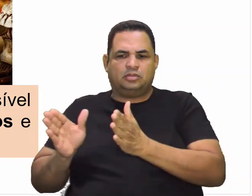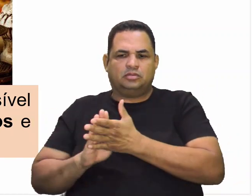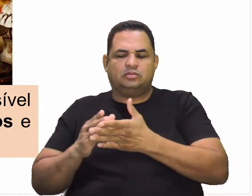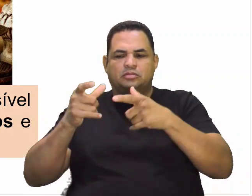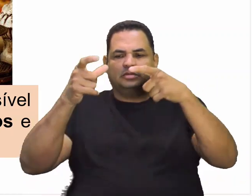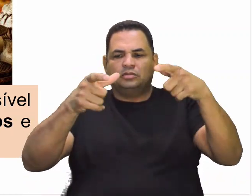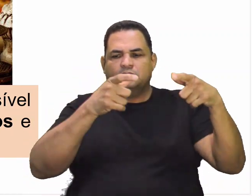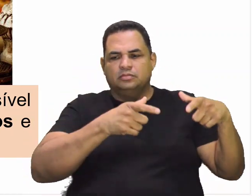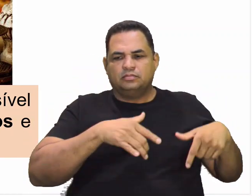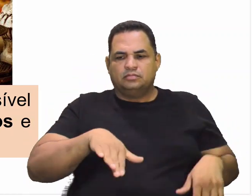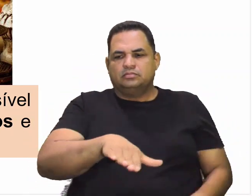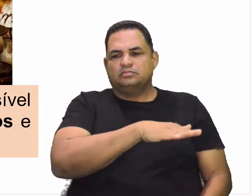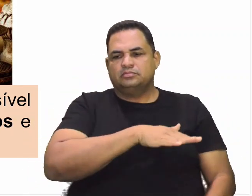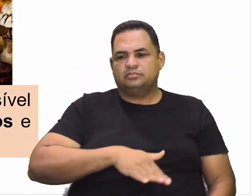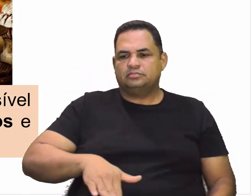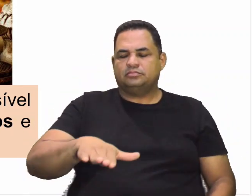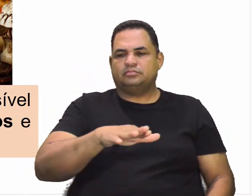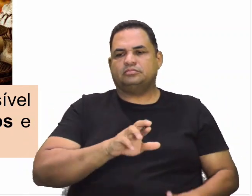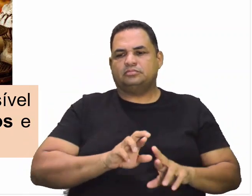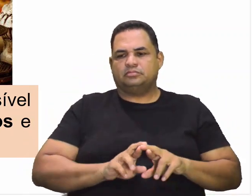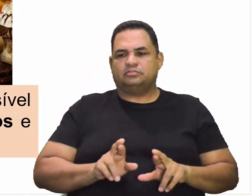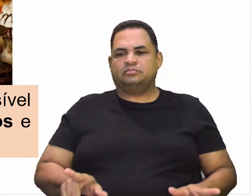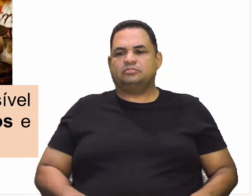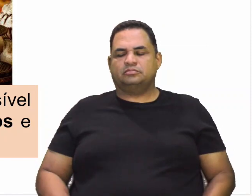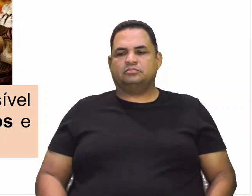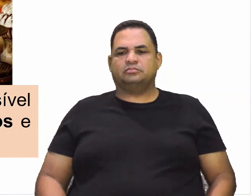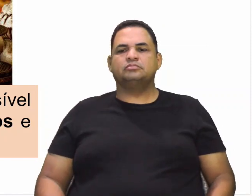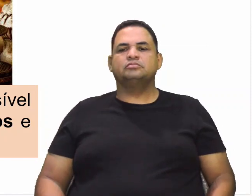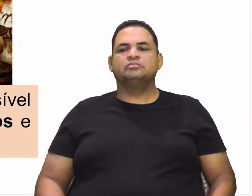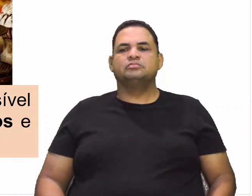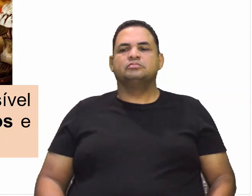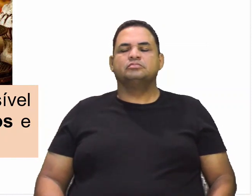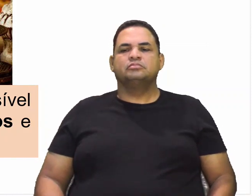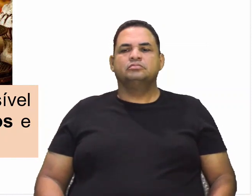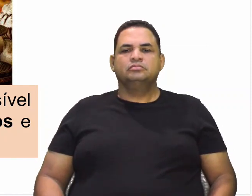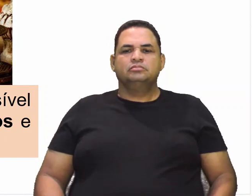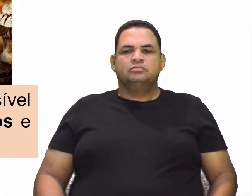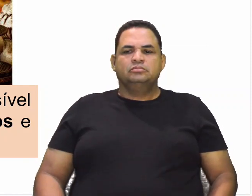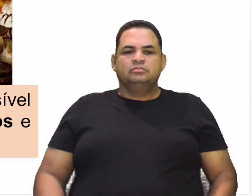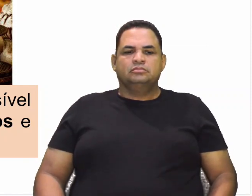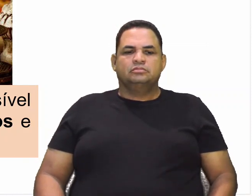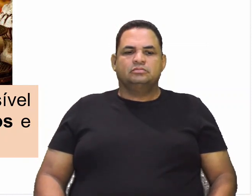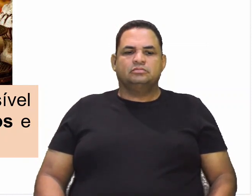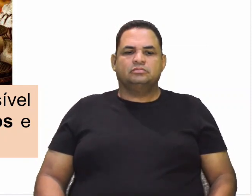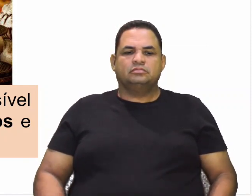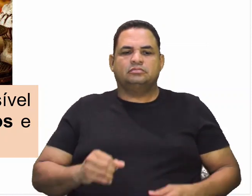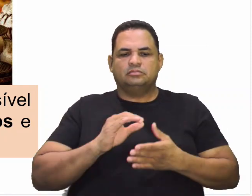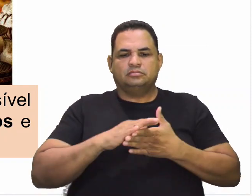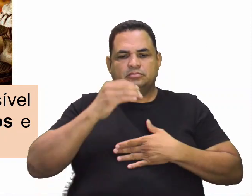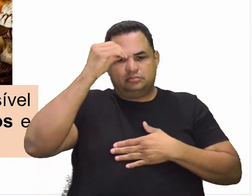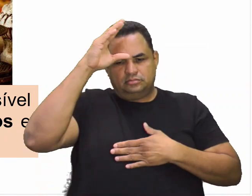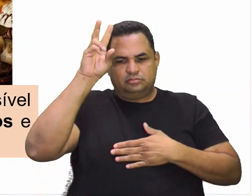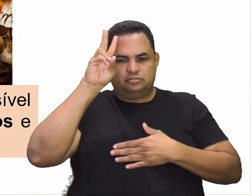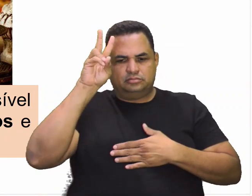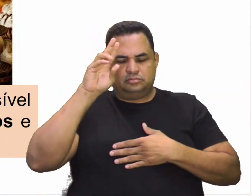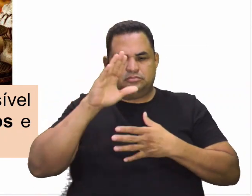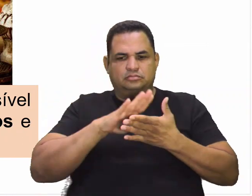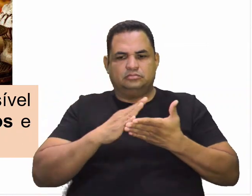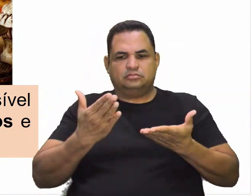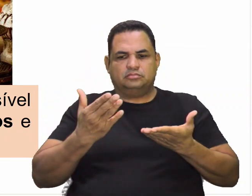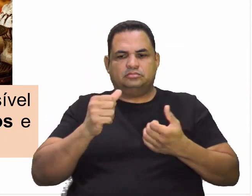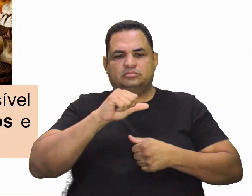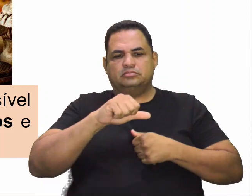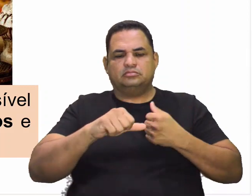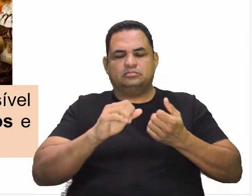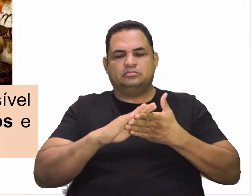épocas e lugares. Heródoto já falava aqui, em diferentes épocas e lugares. E o conhecimento histórico